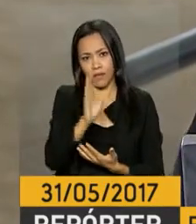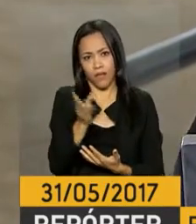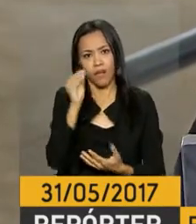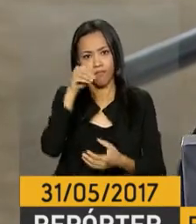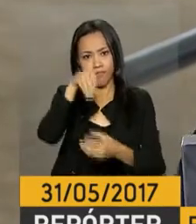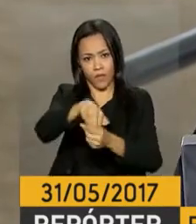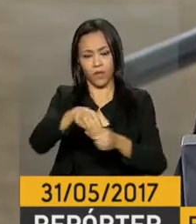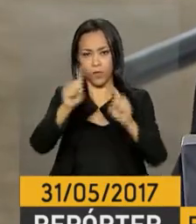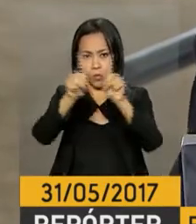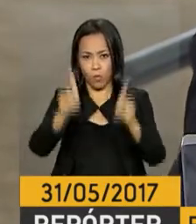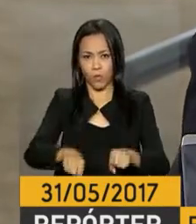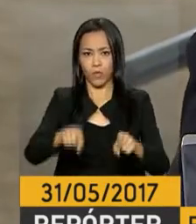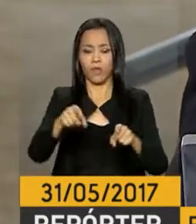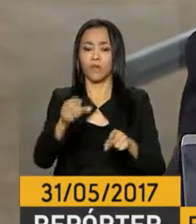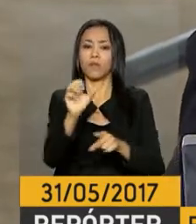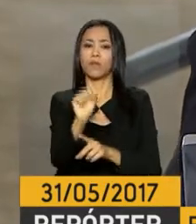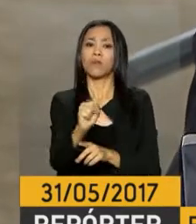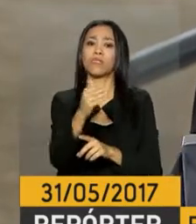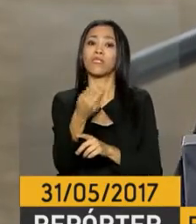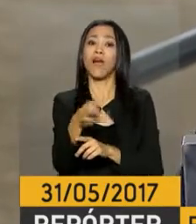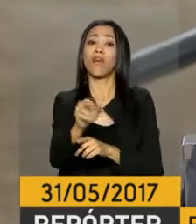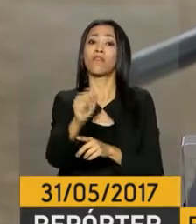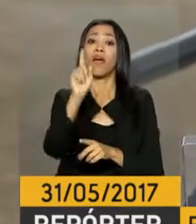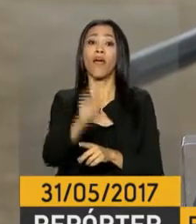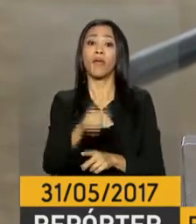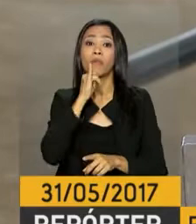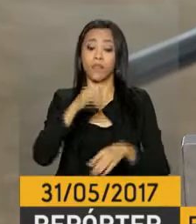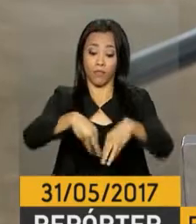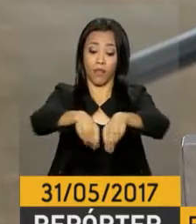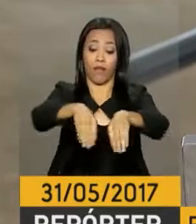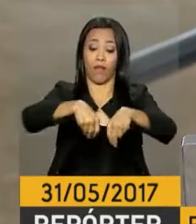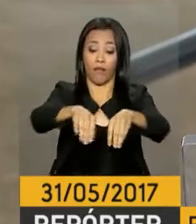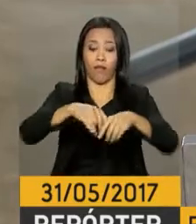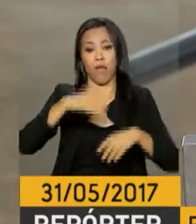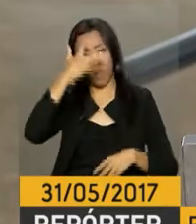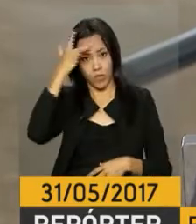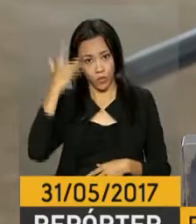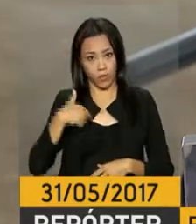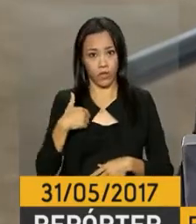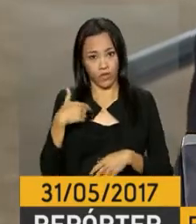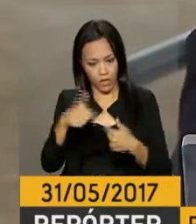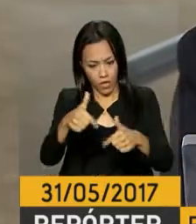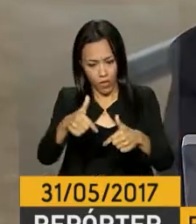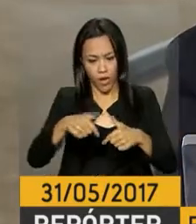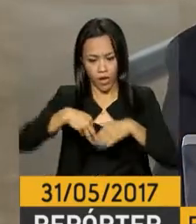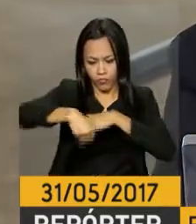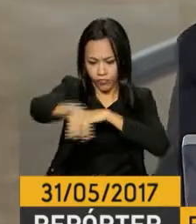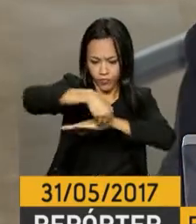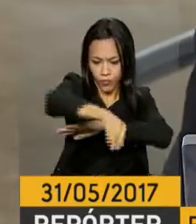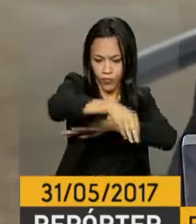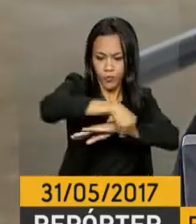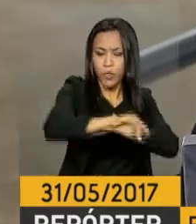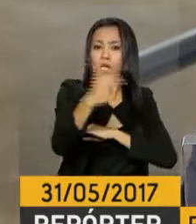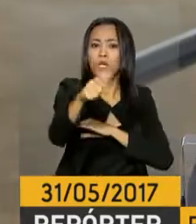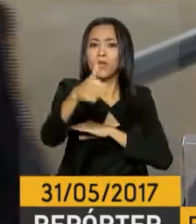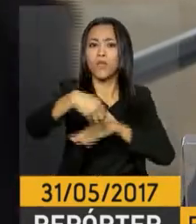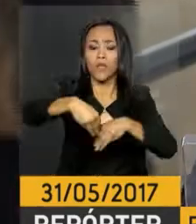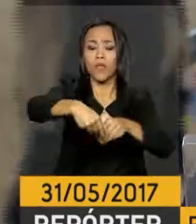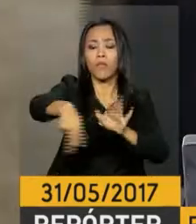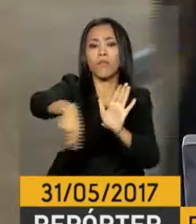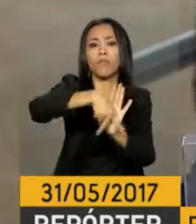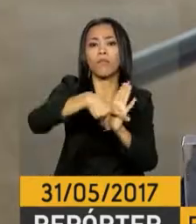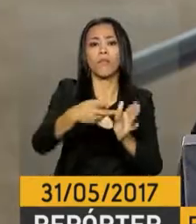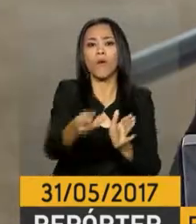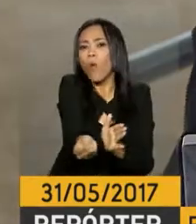safra, é a garantia da propriedade. Aquele agricultor que não tem o título da terra, ele fica impedido